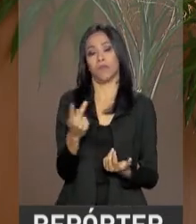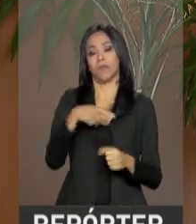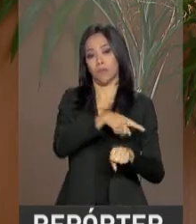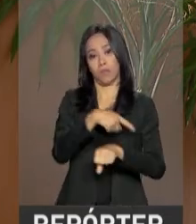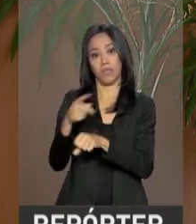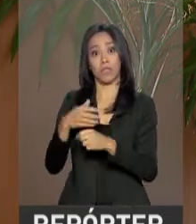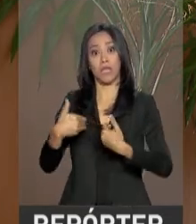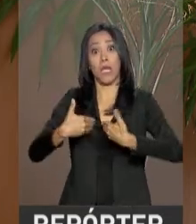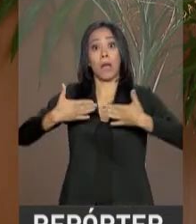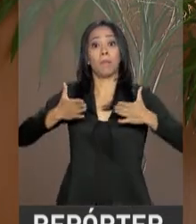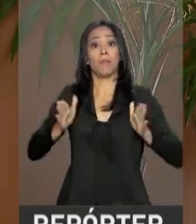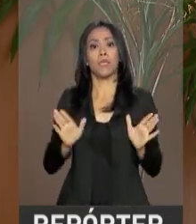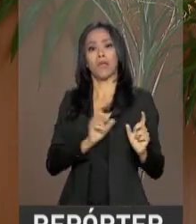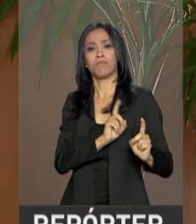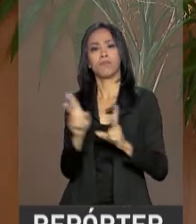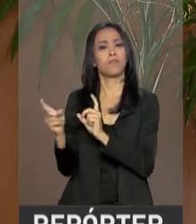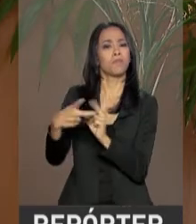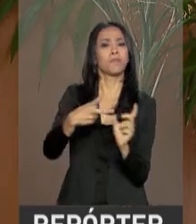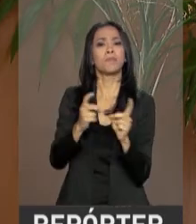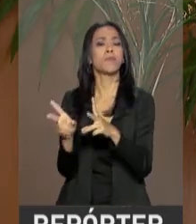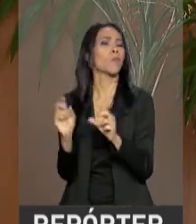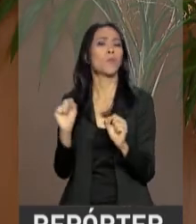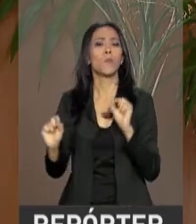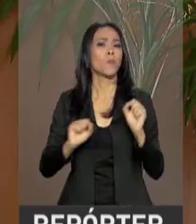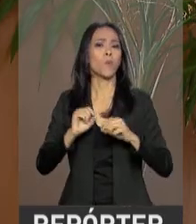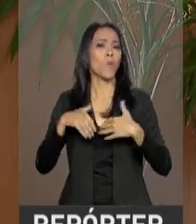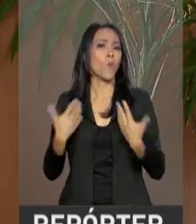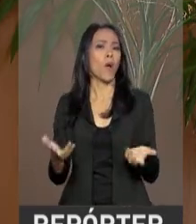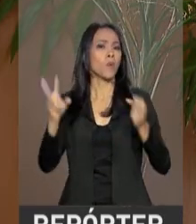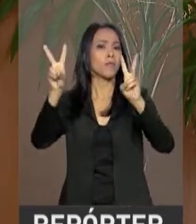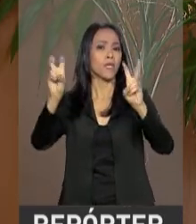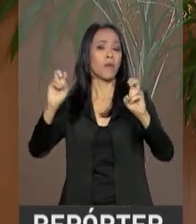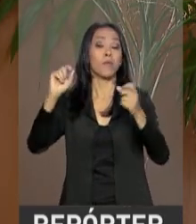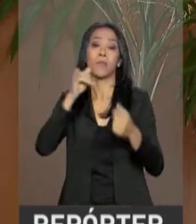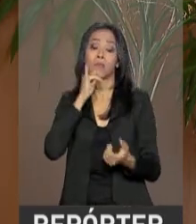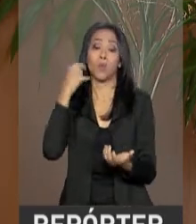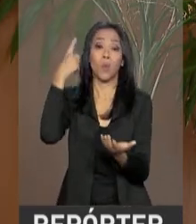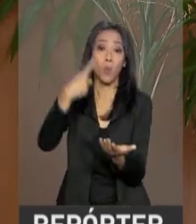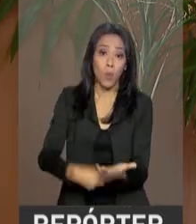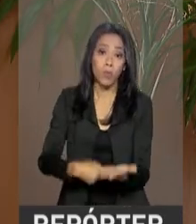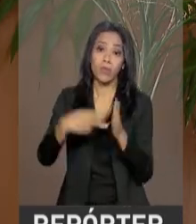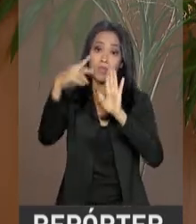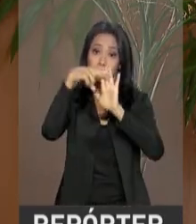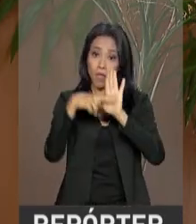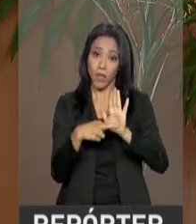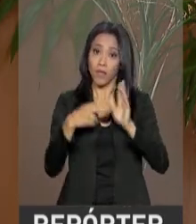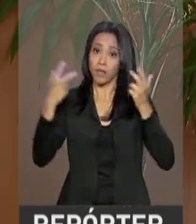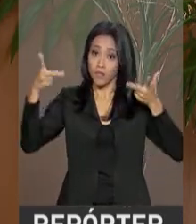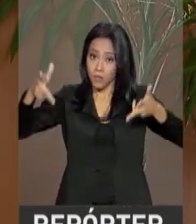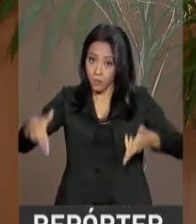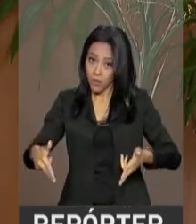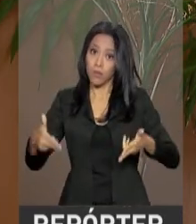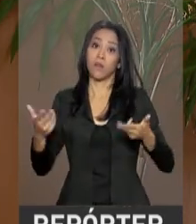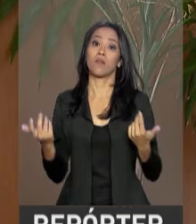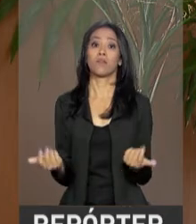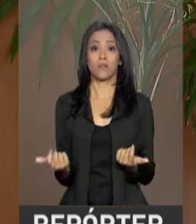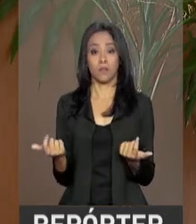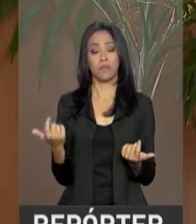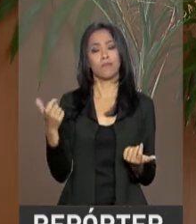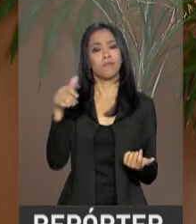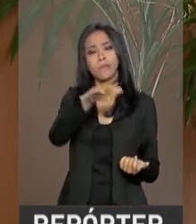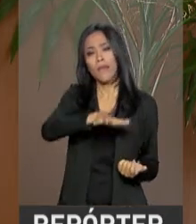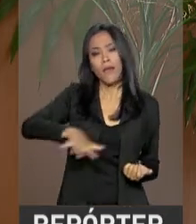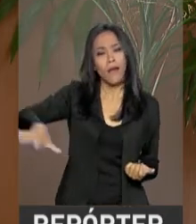que temos são esses buscar normas a definir normas comuns na área